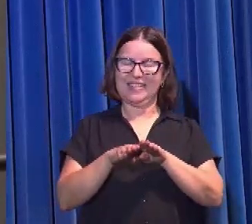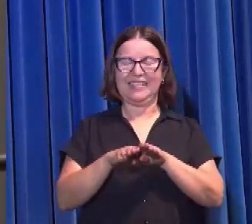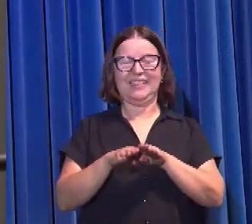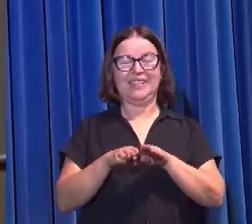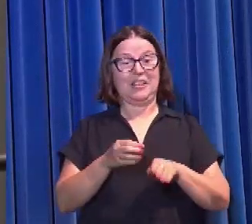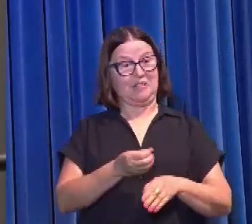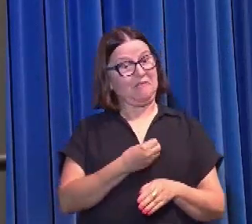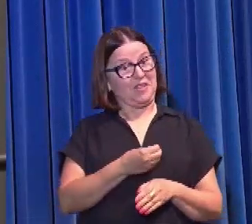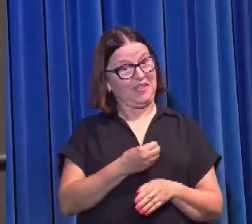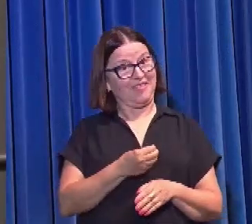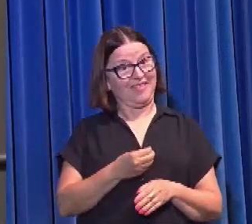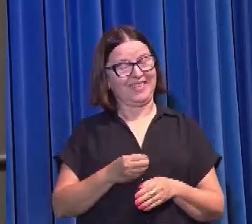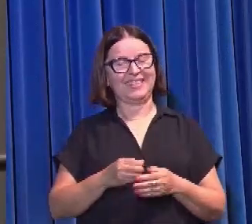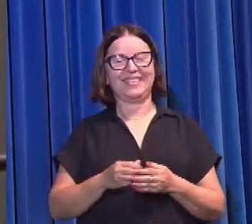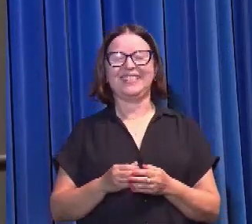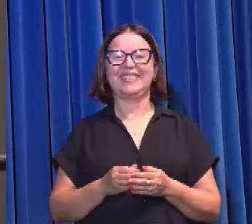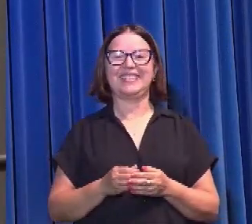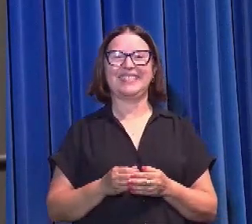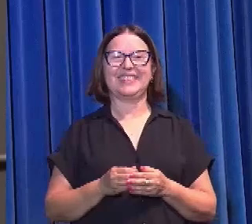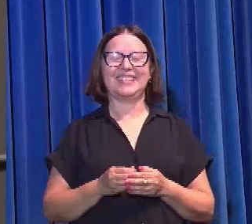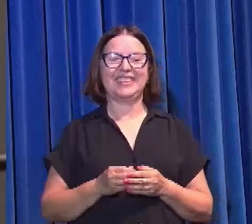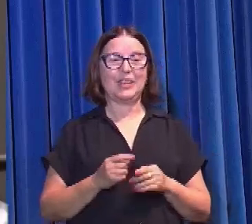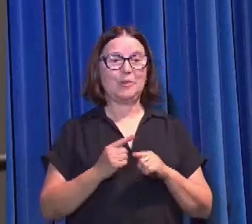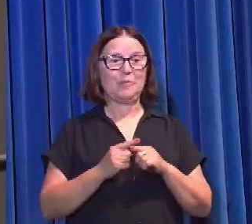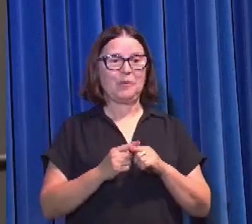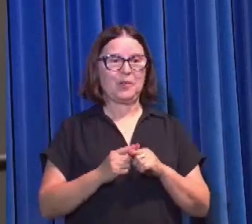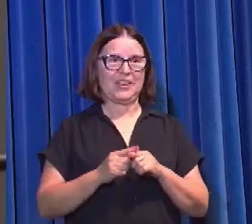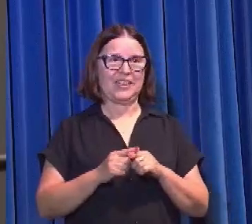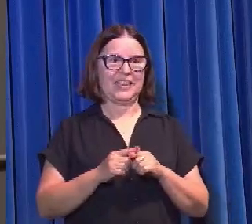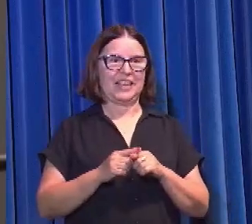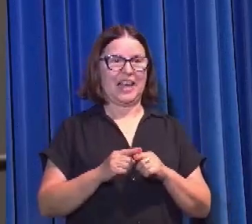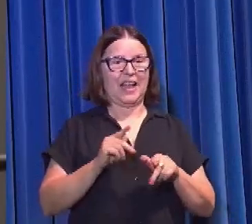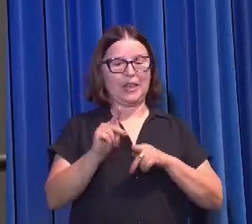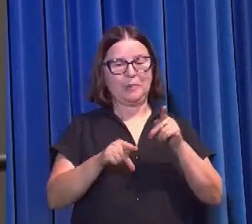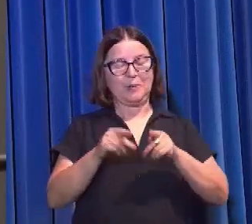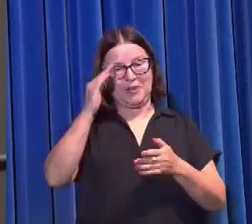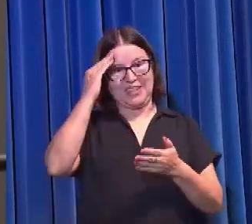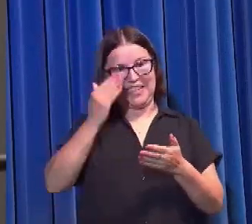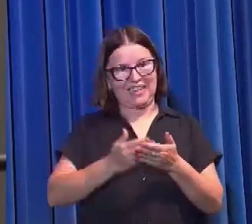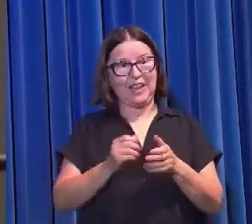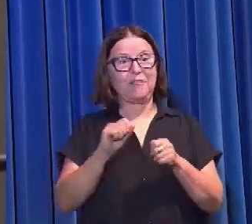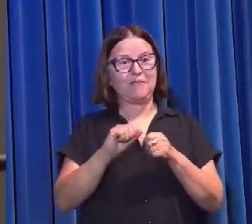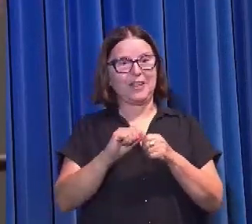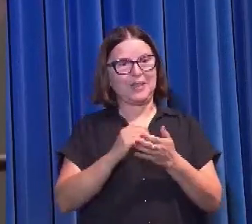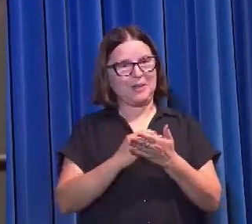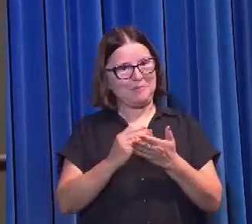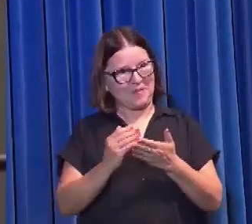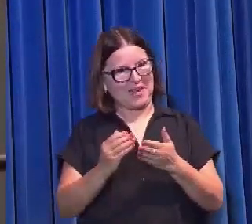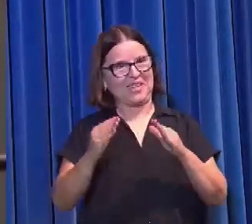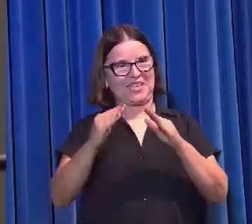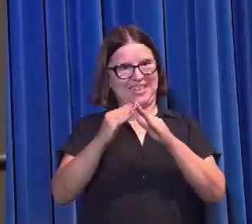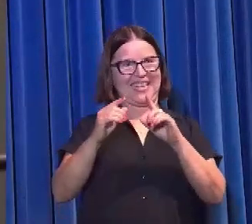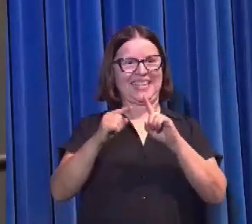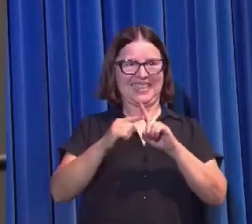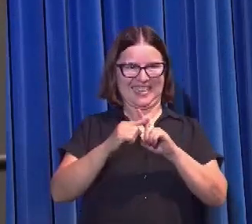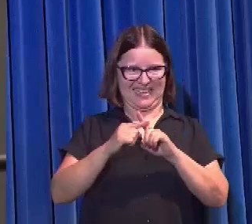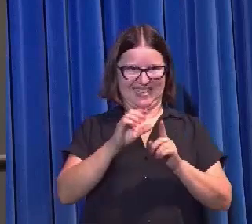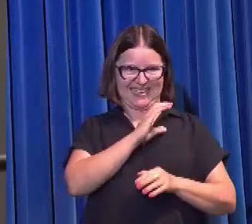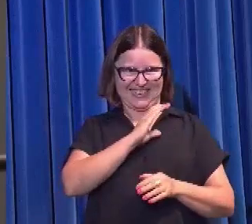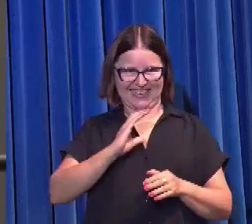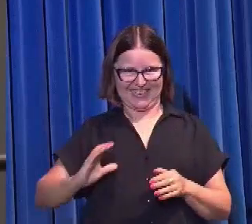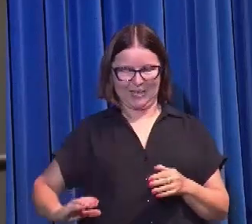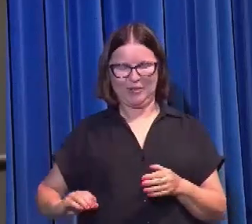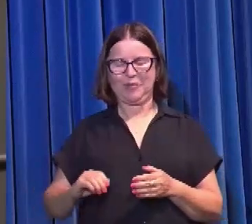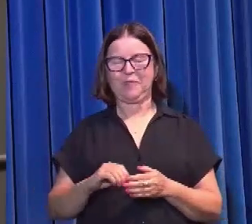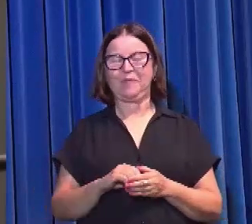isso nesse texto. Nós vamos ver também nesse texto, meus irmãos, as diferentes atribuições que o Senhor